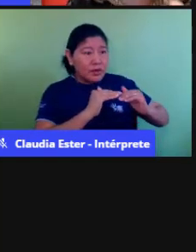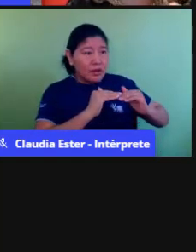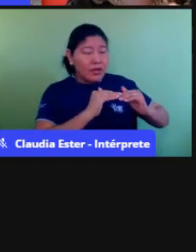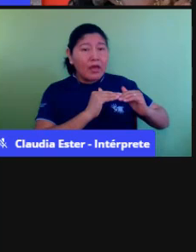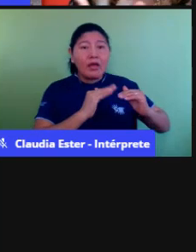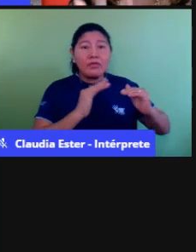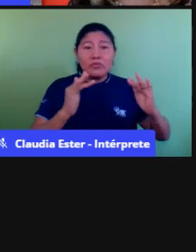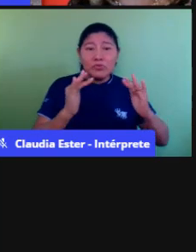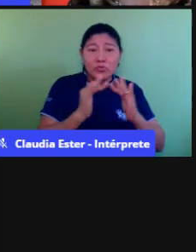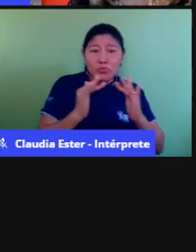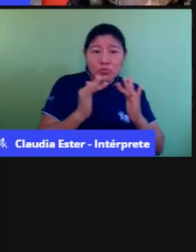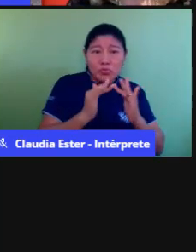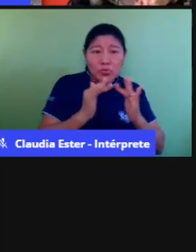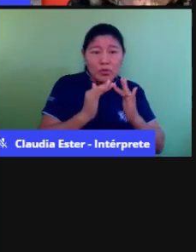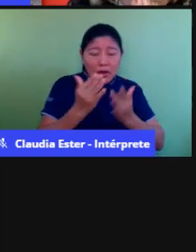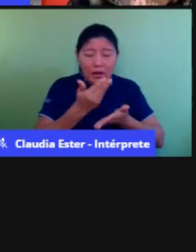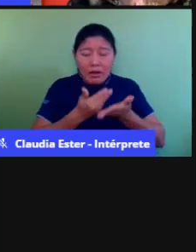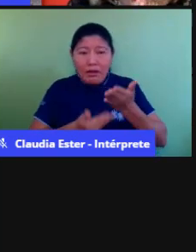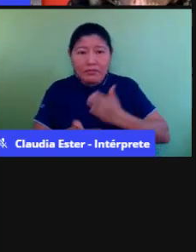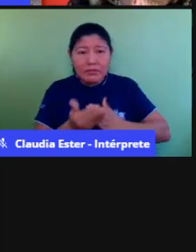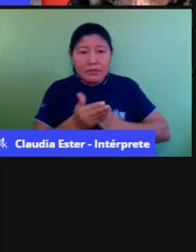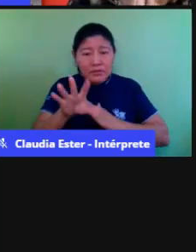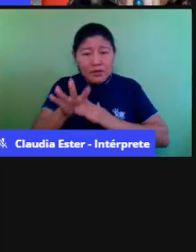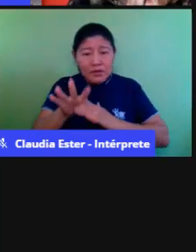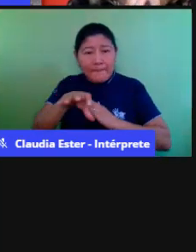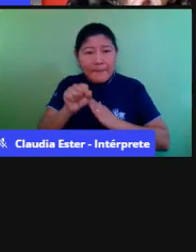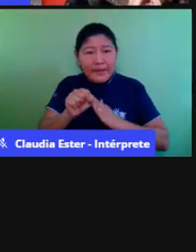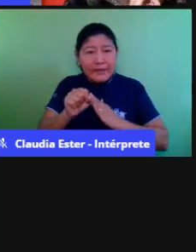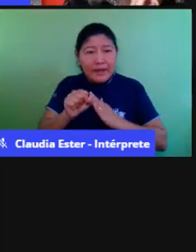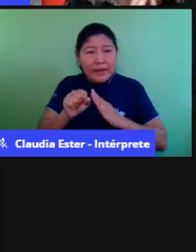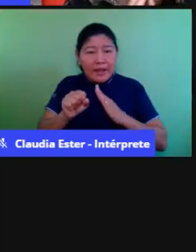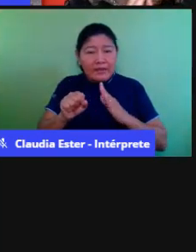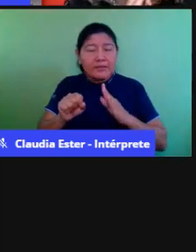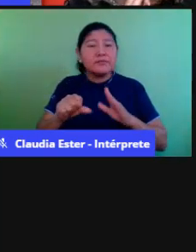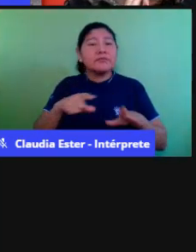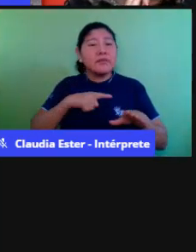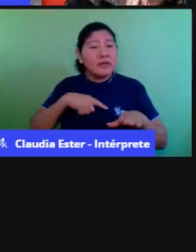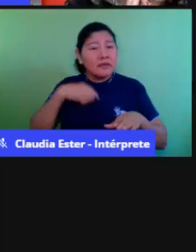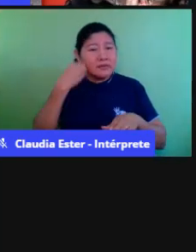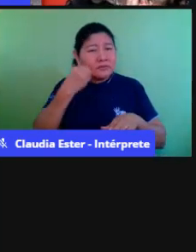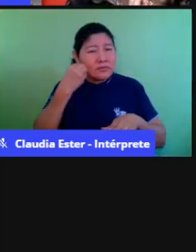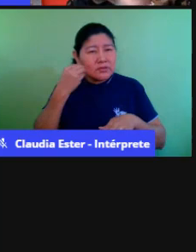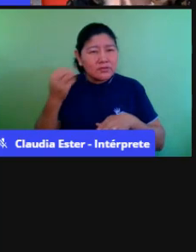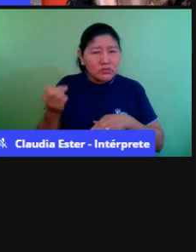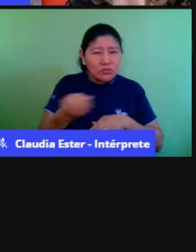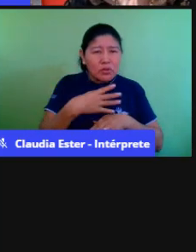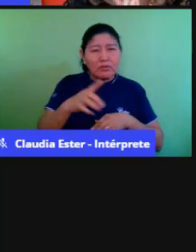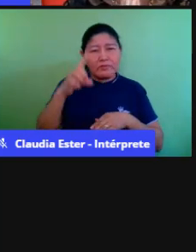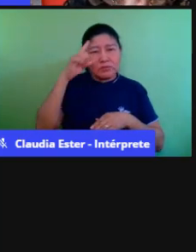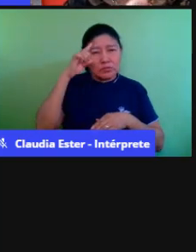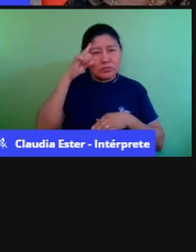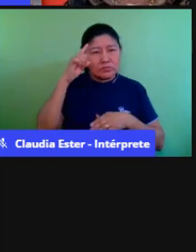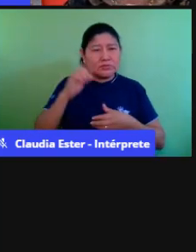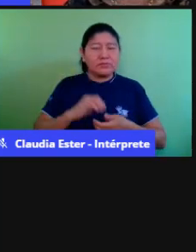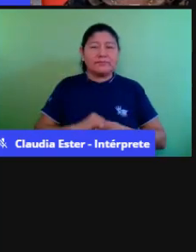para a gente aprender. Imagina a criança. É muito importante deixar vivenciar o que ela vai fazer. Pode